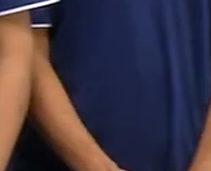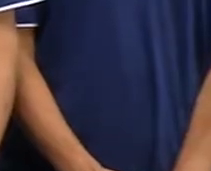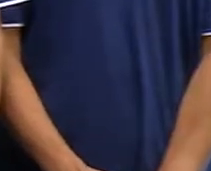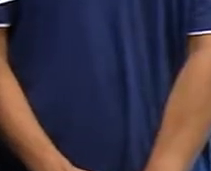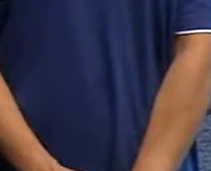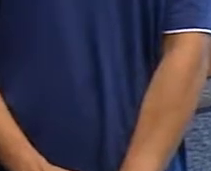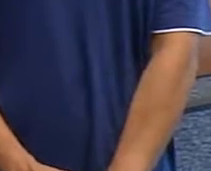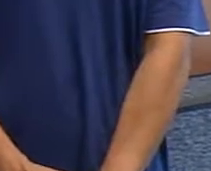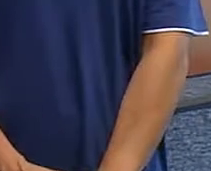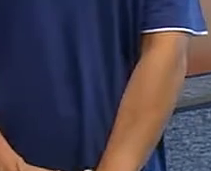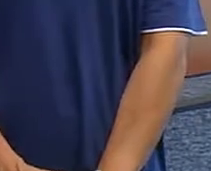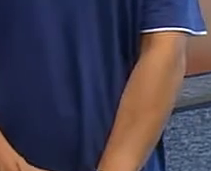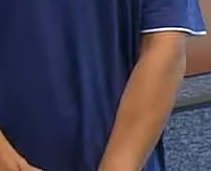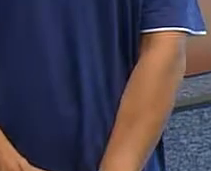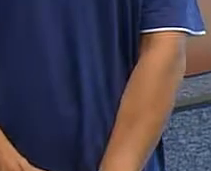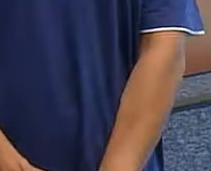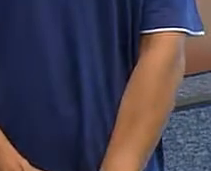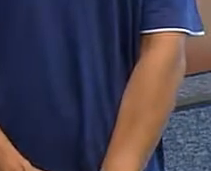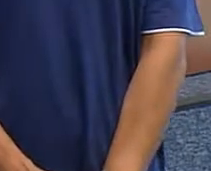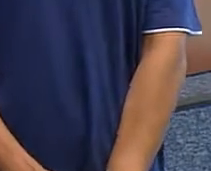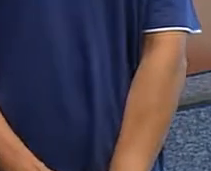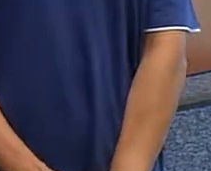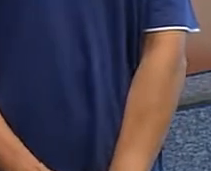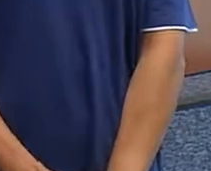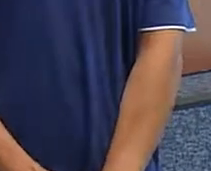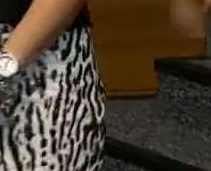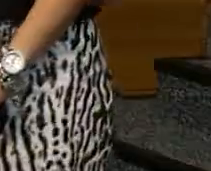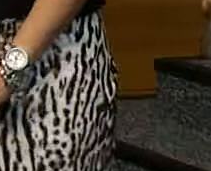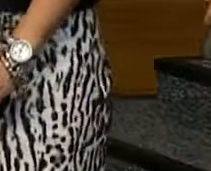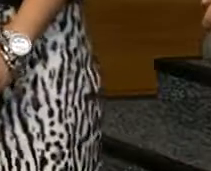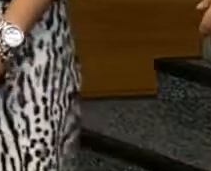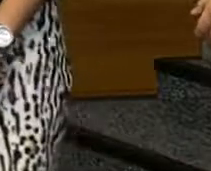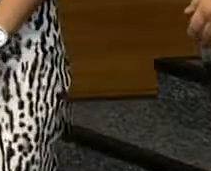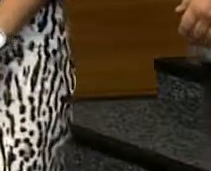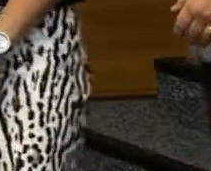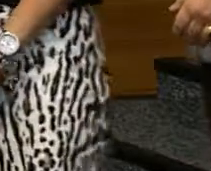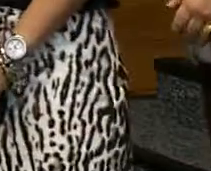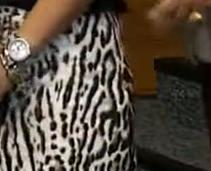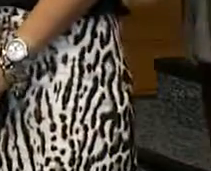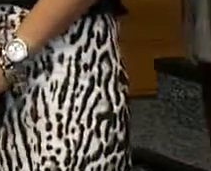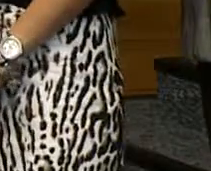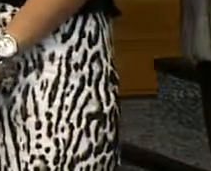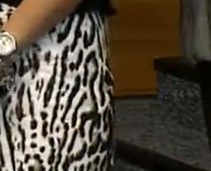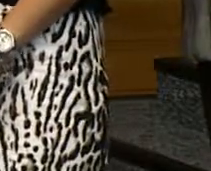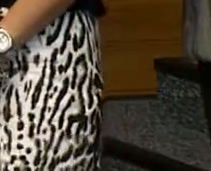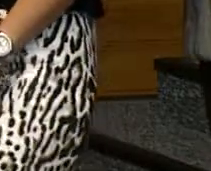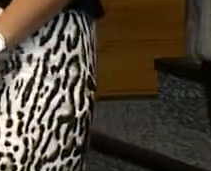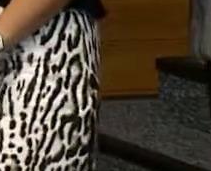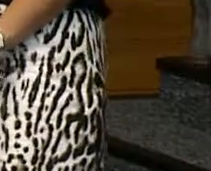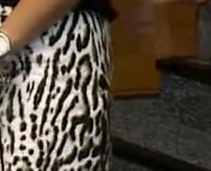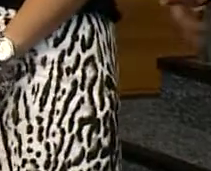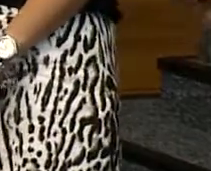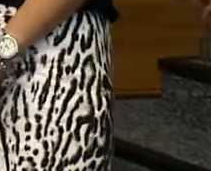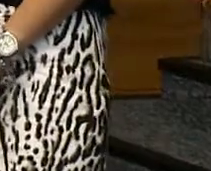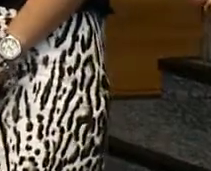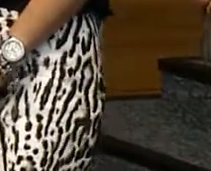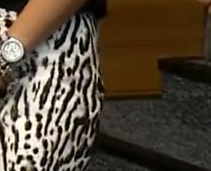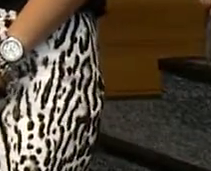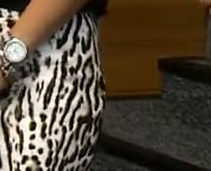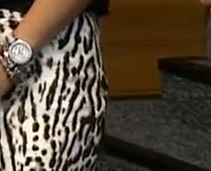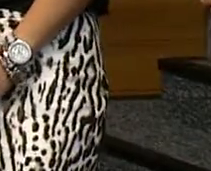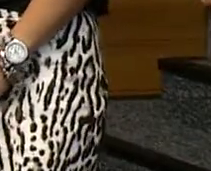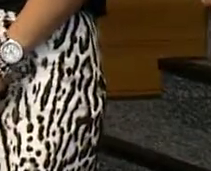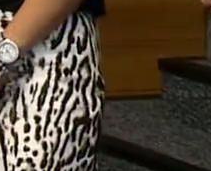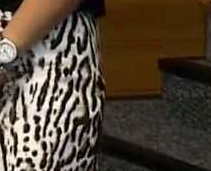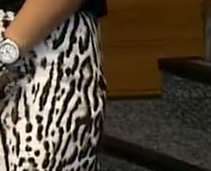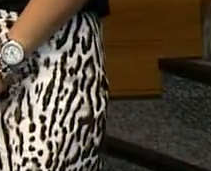aqui. A gente está aqui porque ama o que faz. A Márcia, de uma certa forma, e todas essas meninas, muitas vezes, o